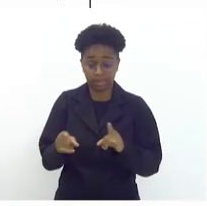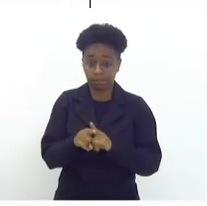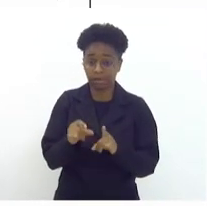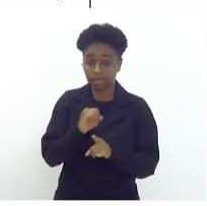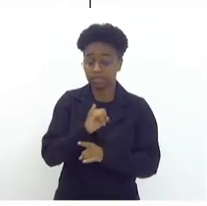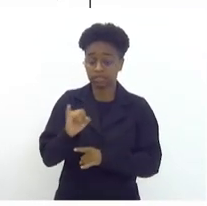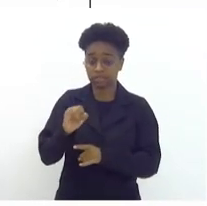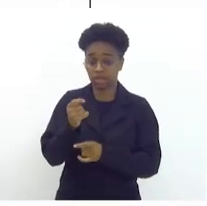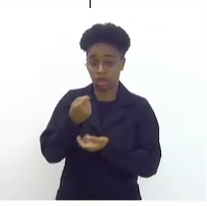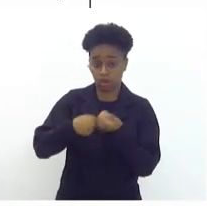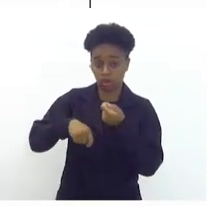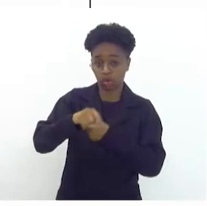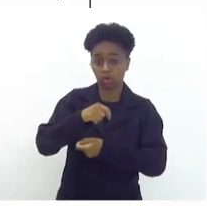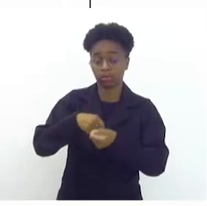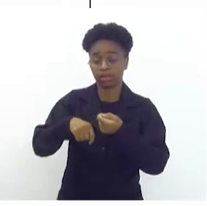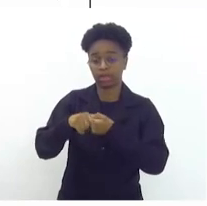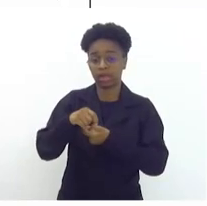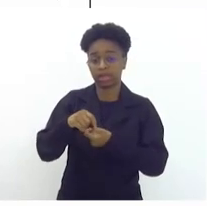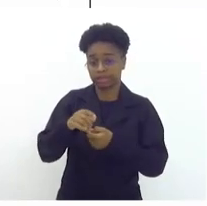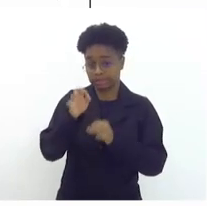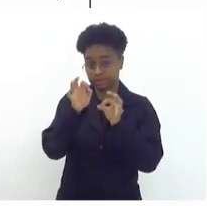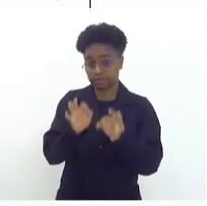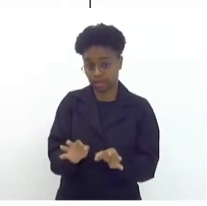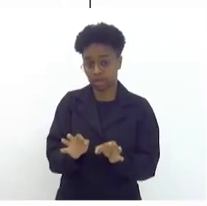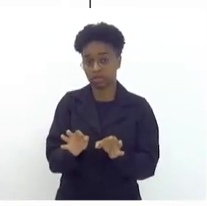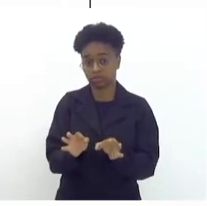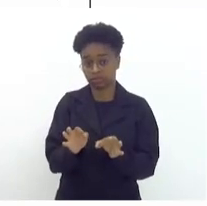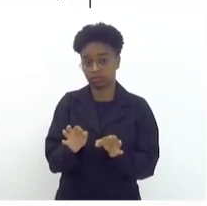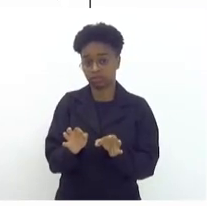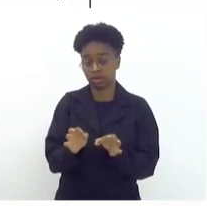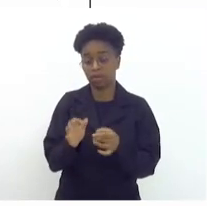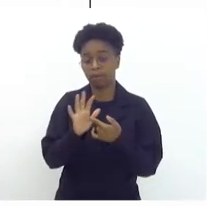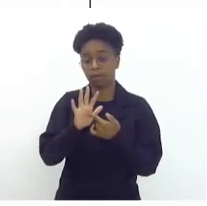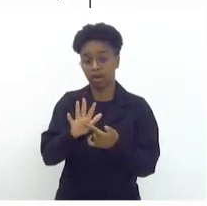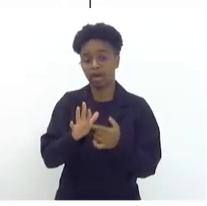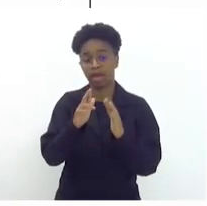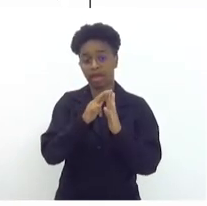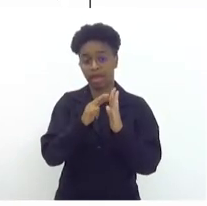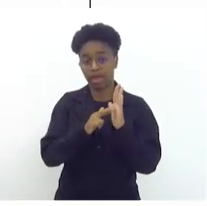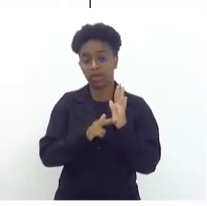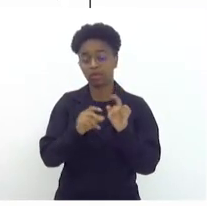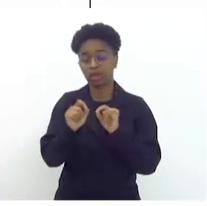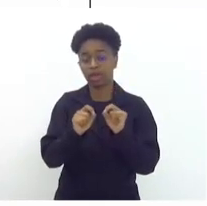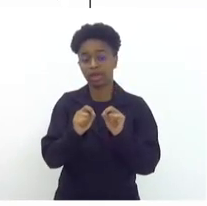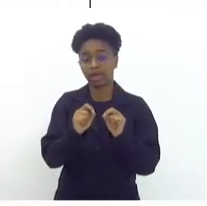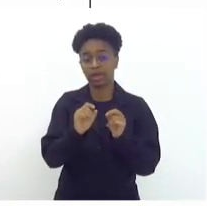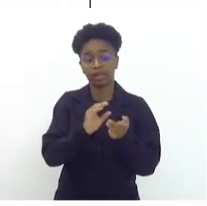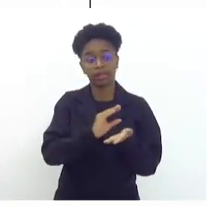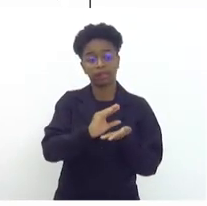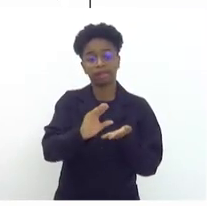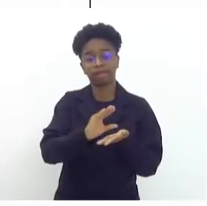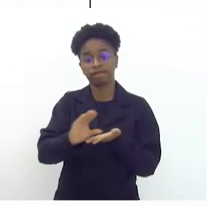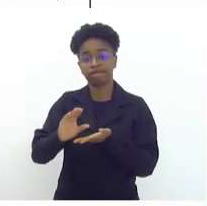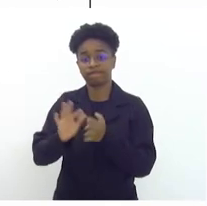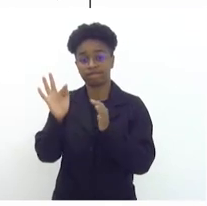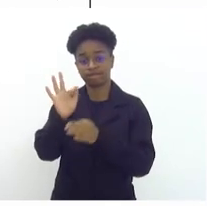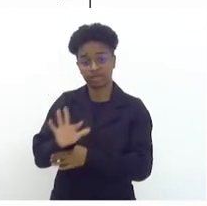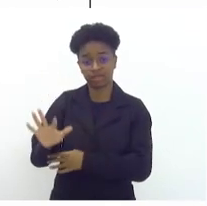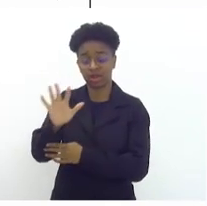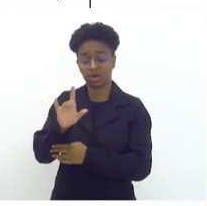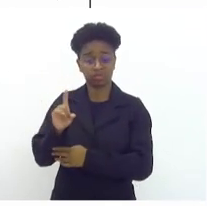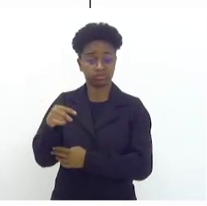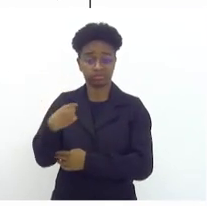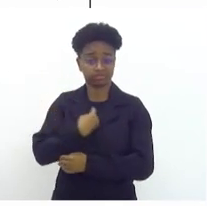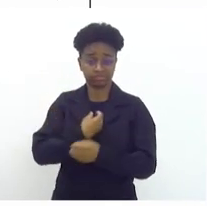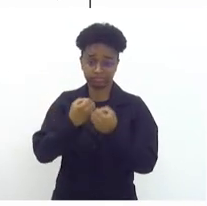o salto e tiver certo né que a regra vai ser as transferências federais os Estados Unidos fica muito mal nessa fita